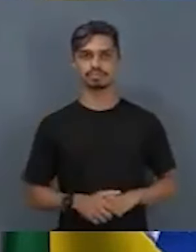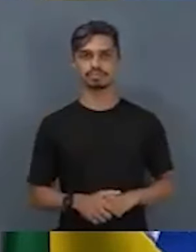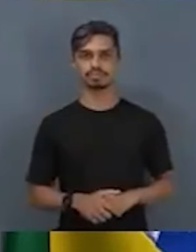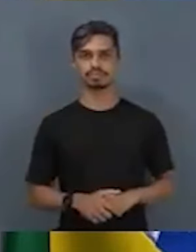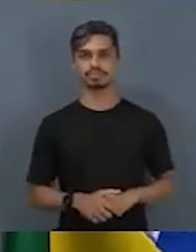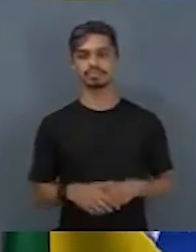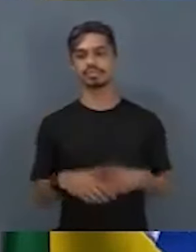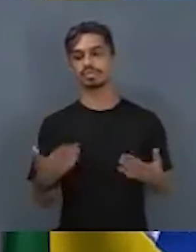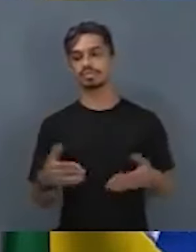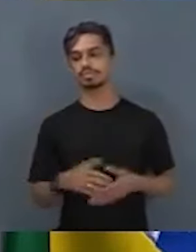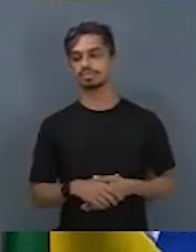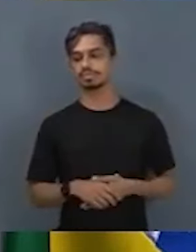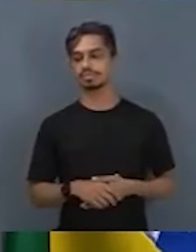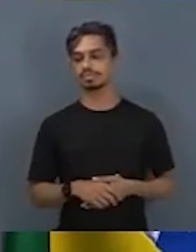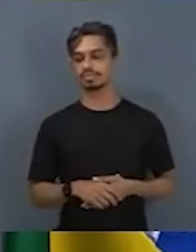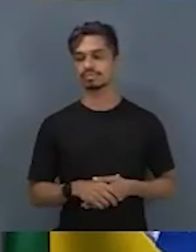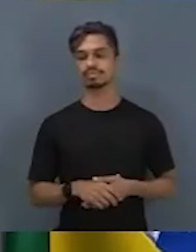Então,